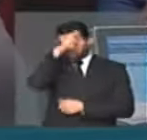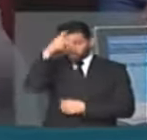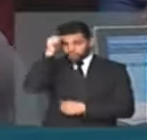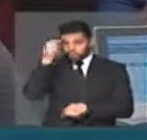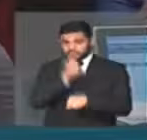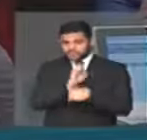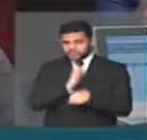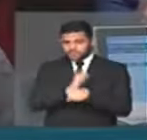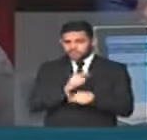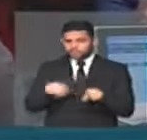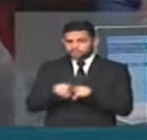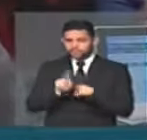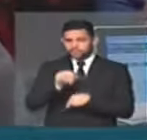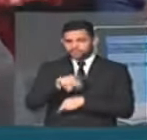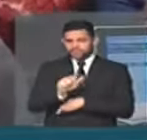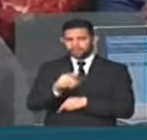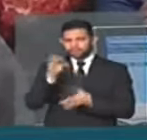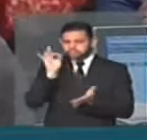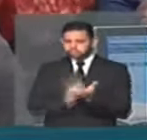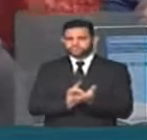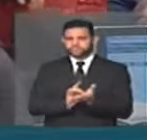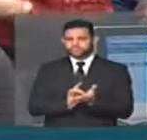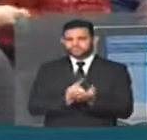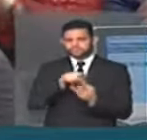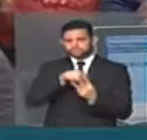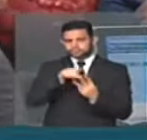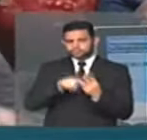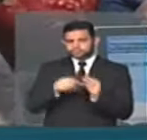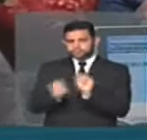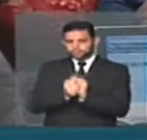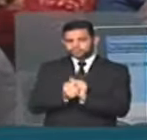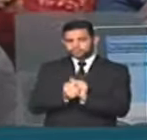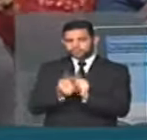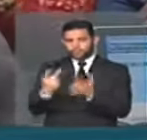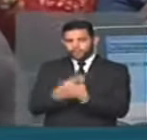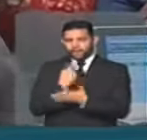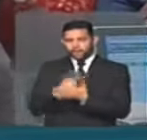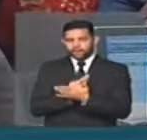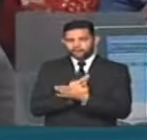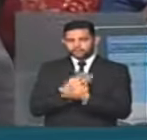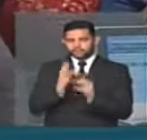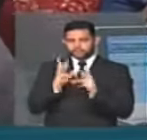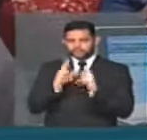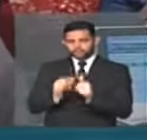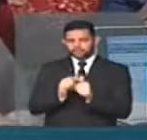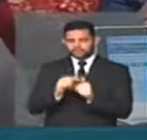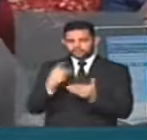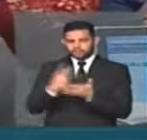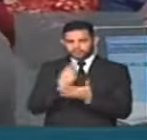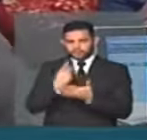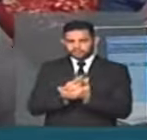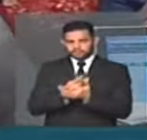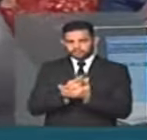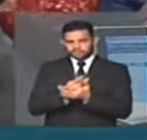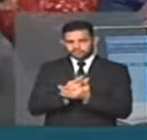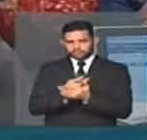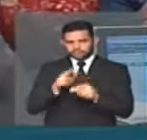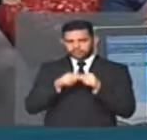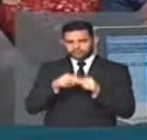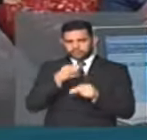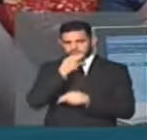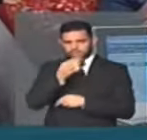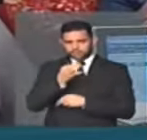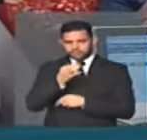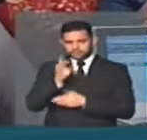prefeituras, estados e da União, com certeza. Todos estamos falhando. Todos estamos falhando. Essa é